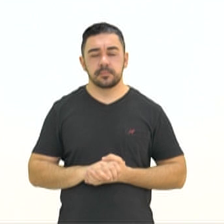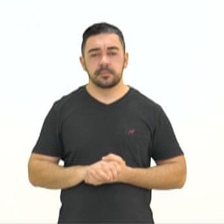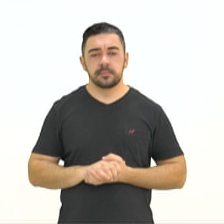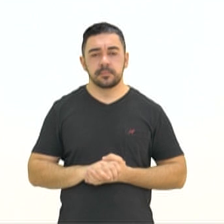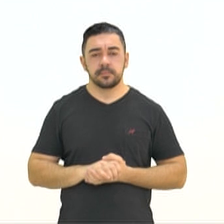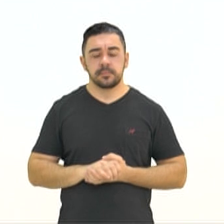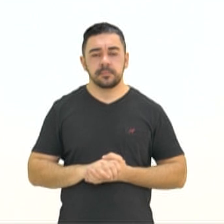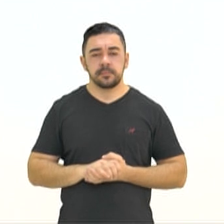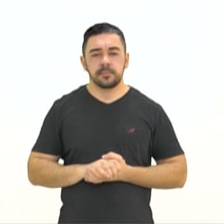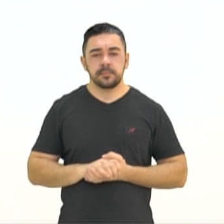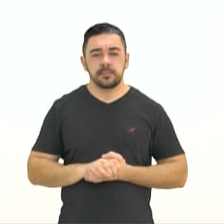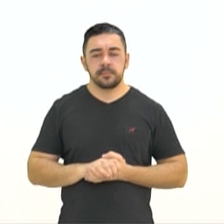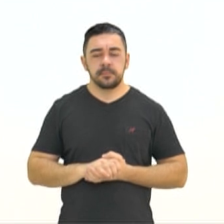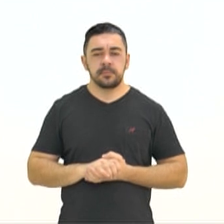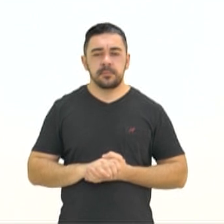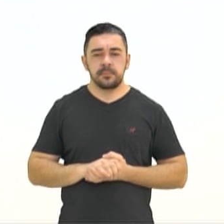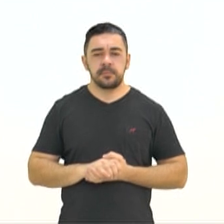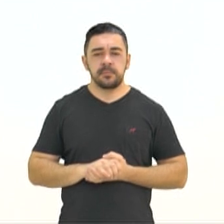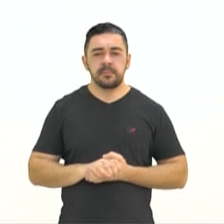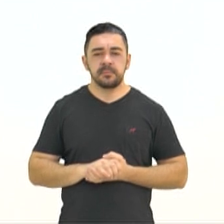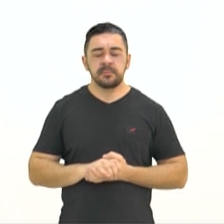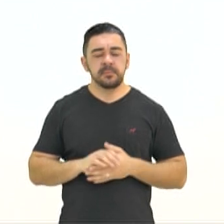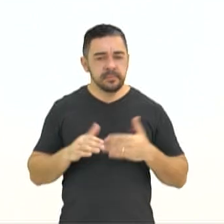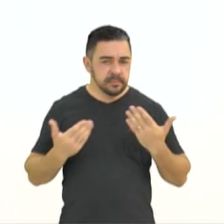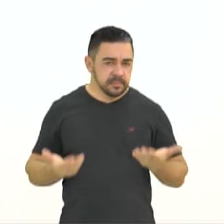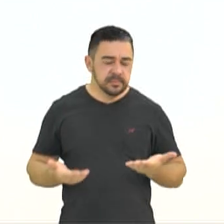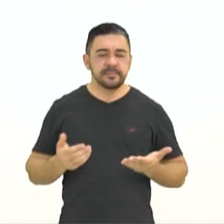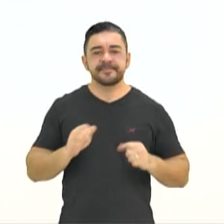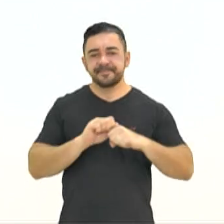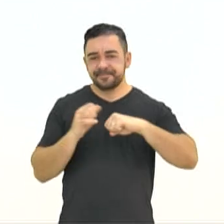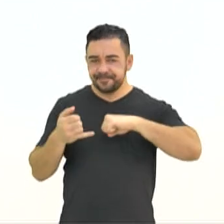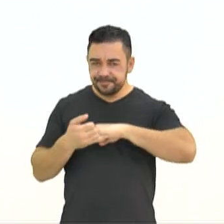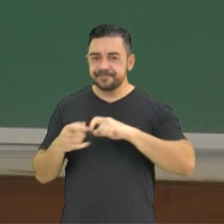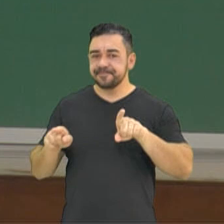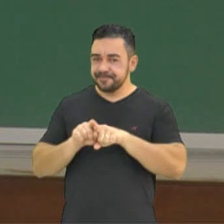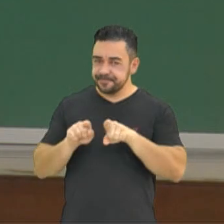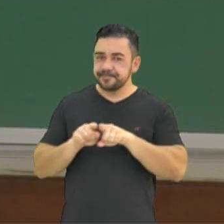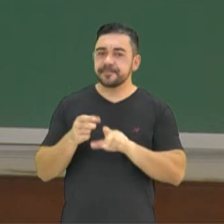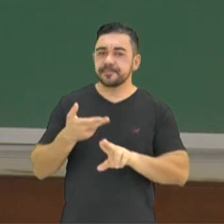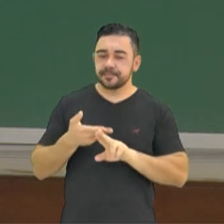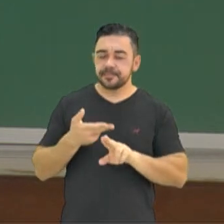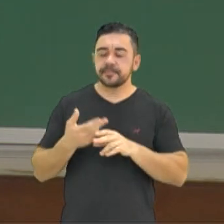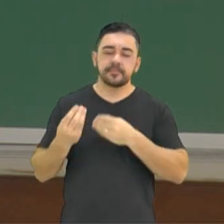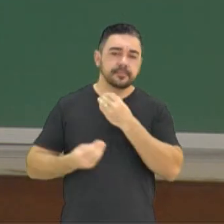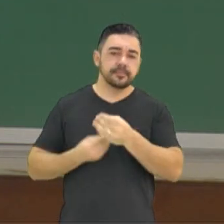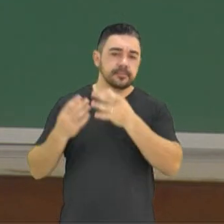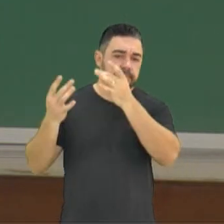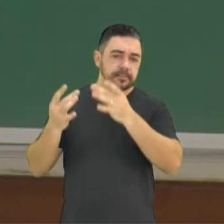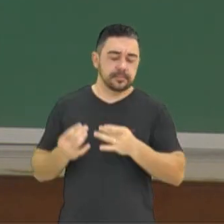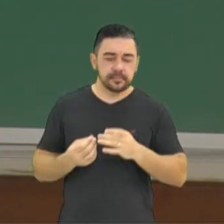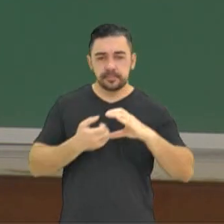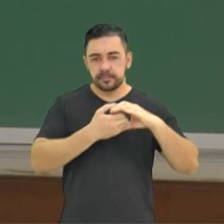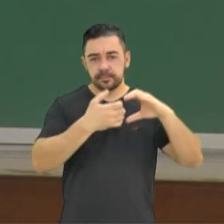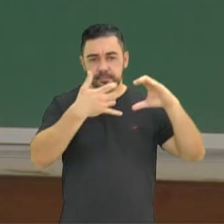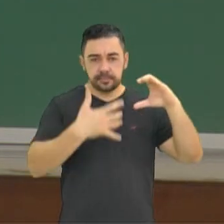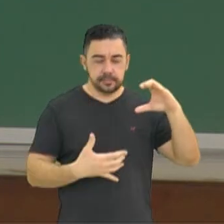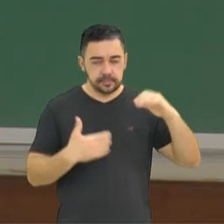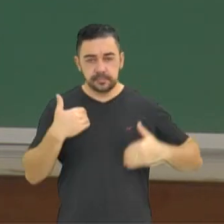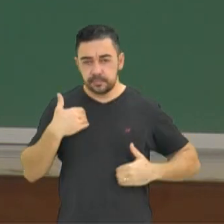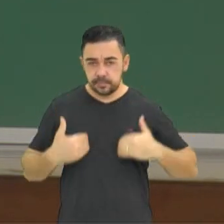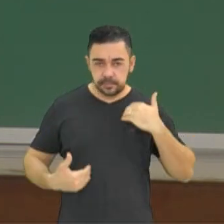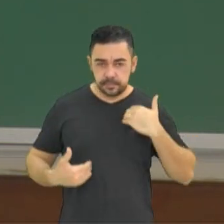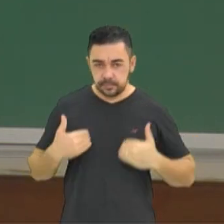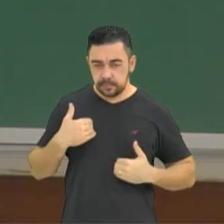físicas de uma pessoa. Veamos alguns. Então, os adjetivos também são utilizados para definir as características físicas de